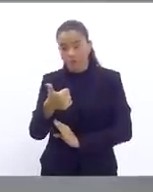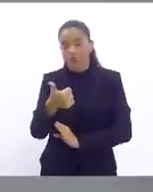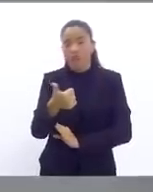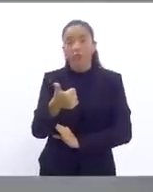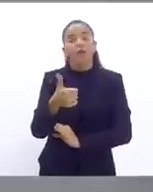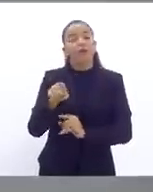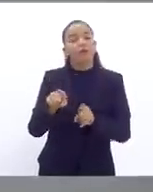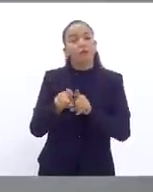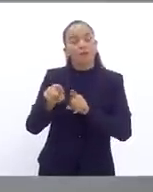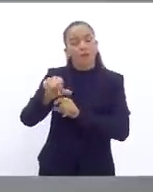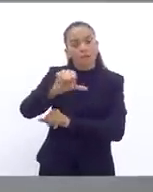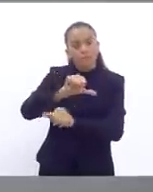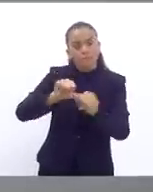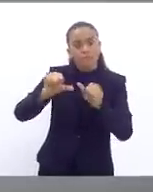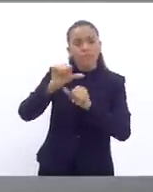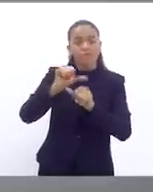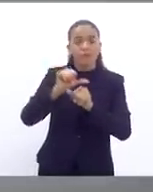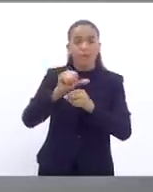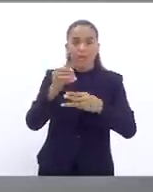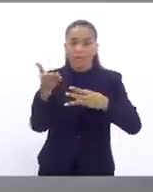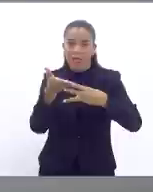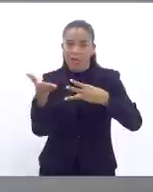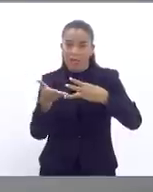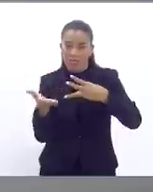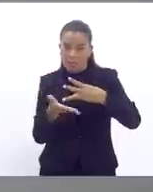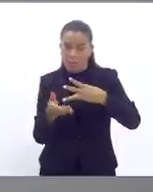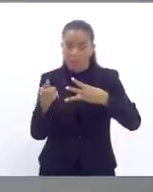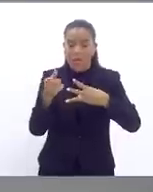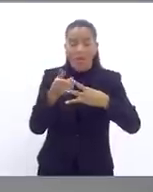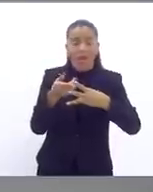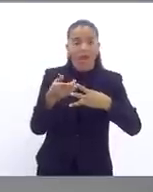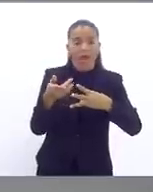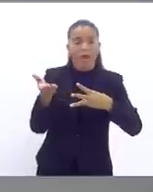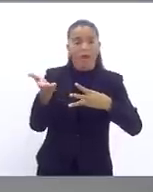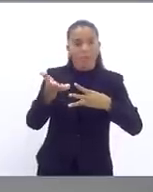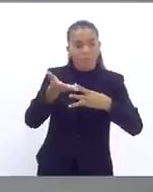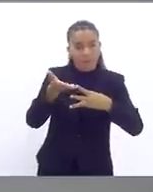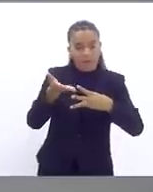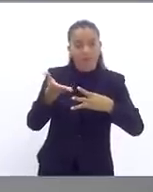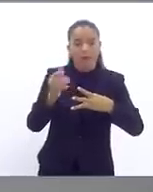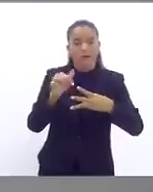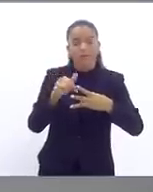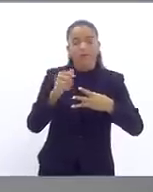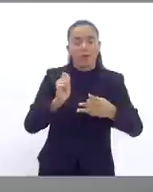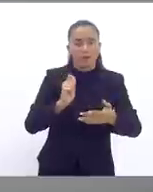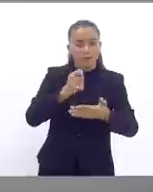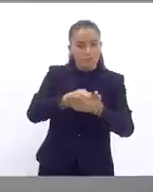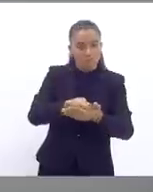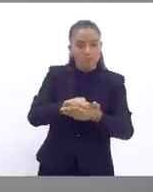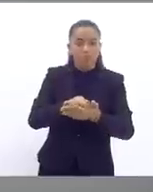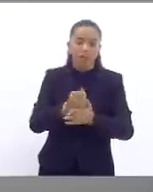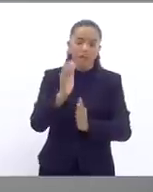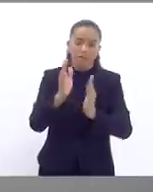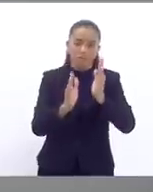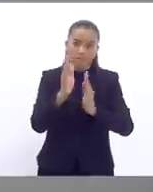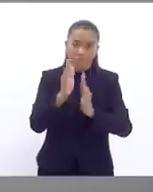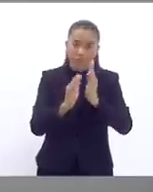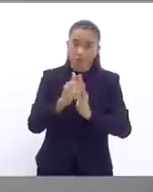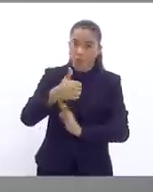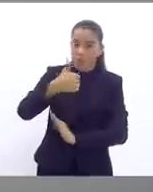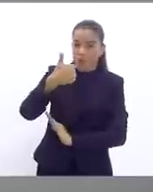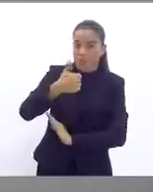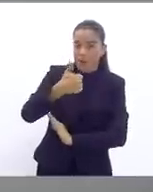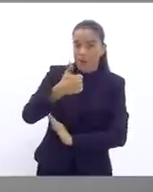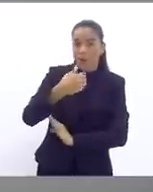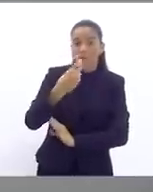correção Se daria em três parcelas a primeira parcela é essa foi paga em no primeiro bimestre